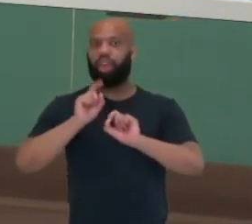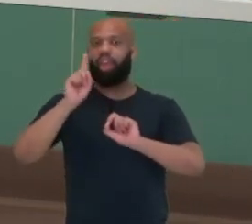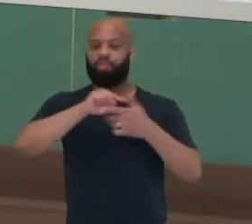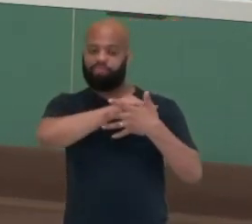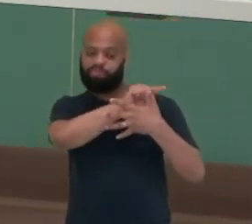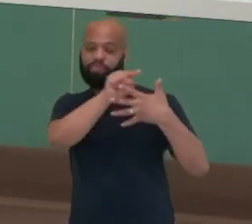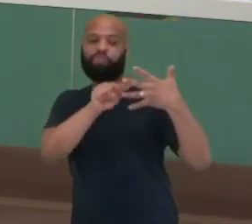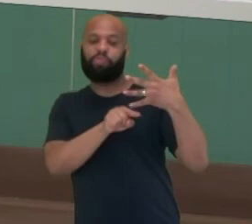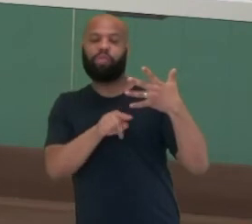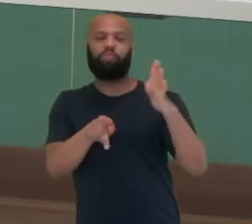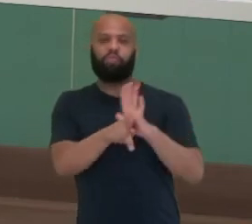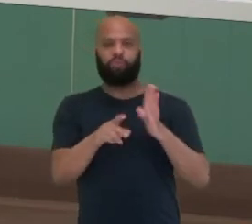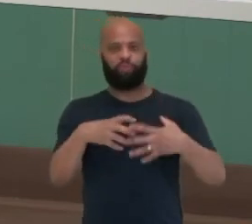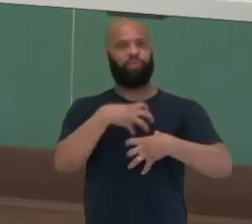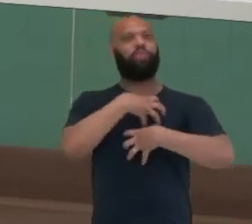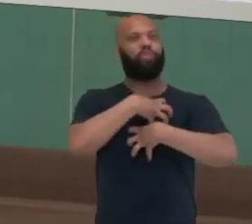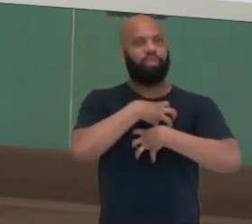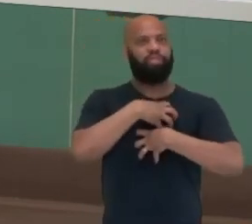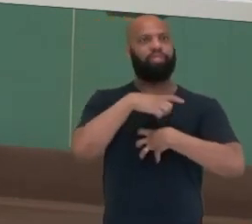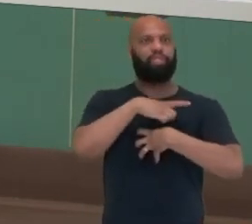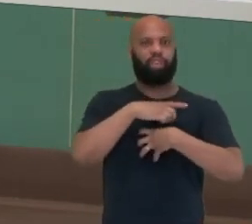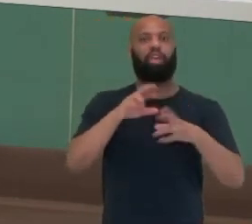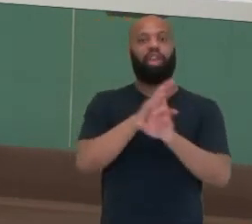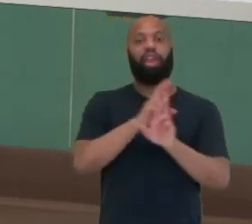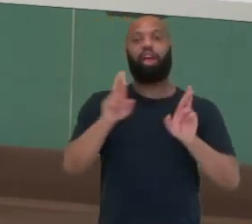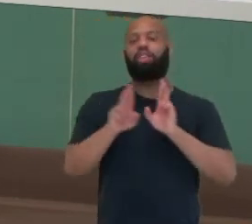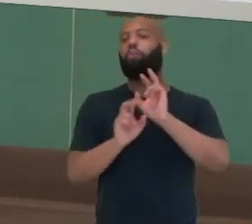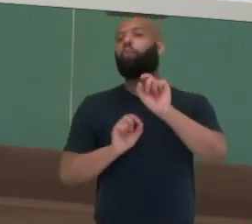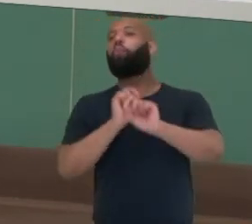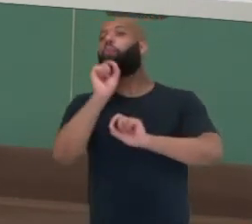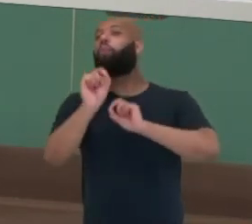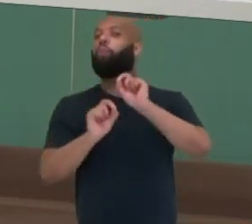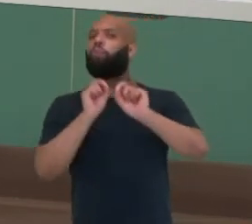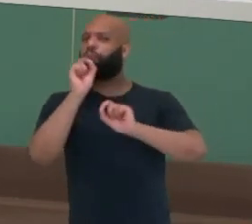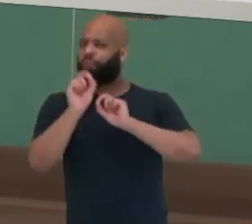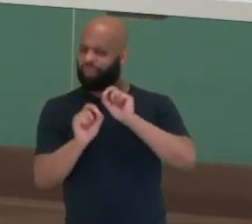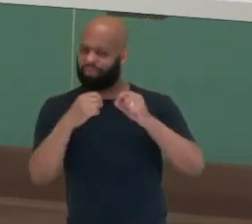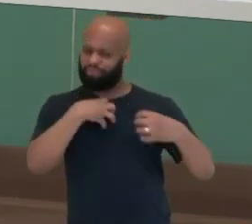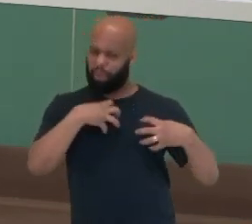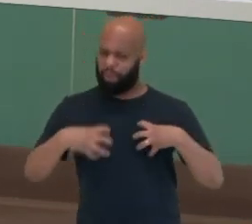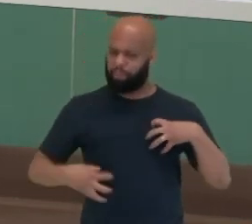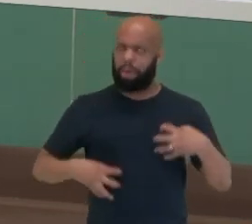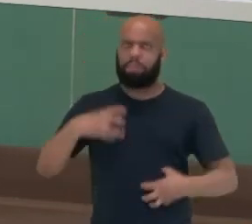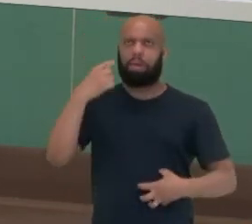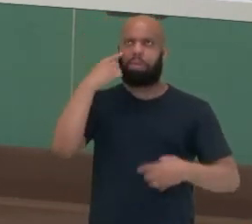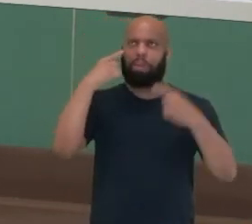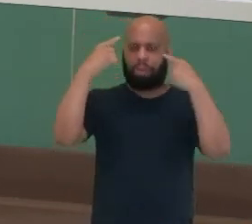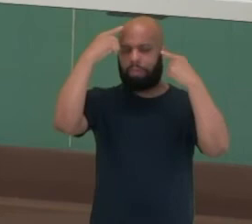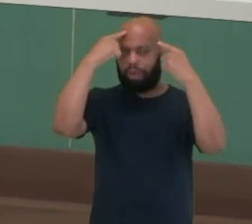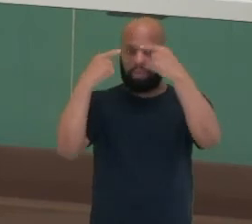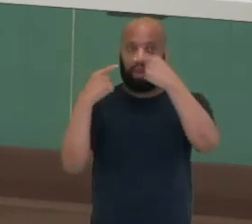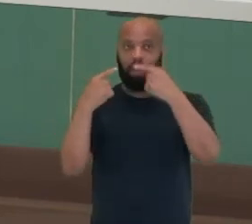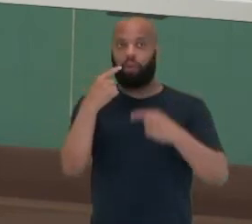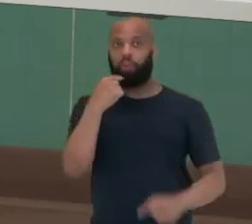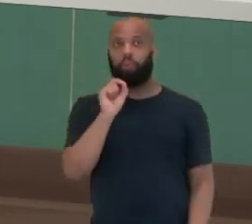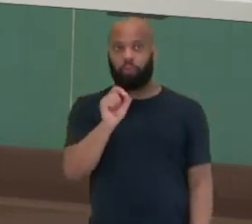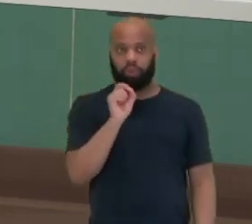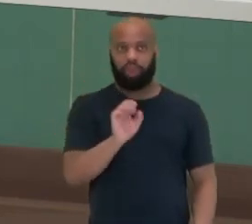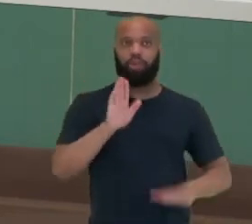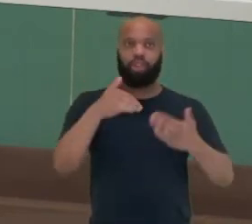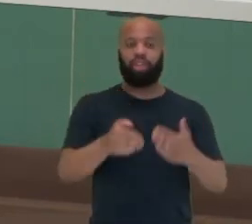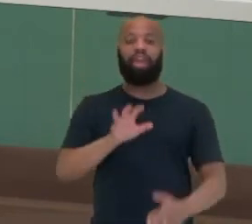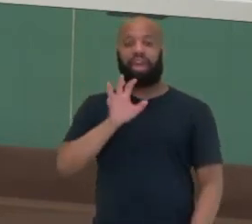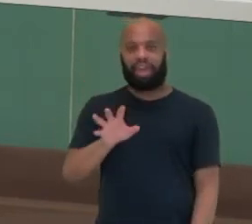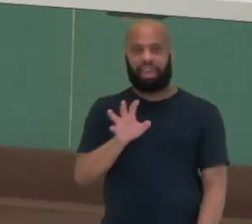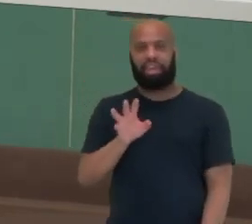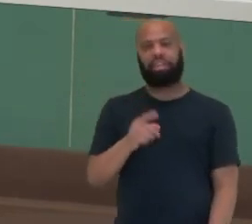Então, o olfato está associado a um órgão. Que órgão é esse? O nosso nariz. Esse órgão